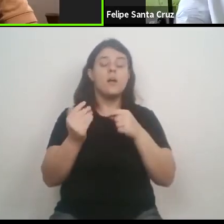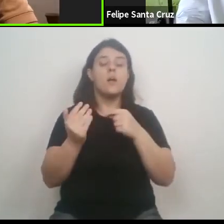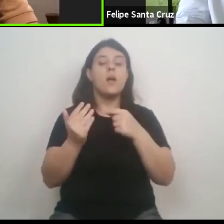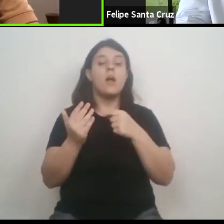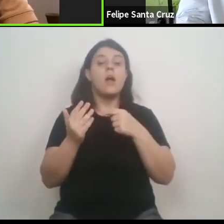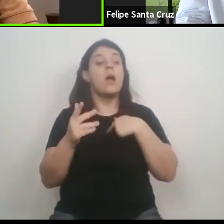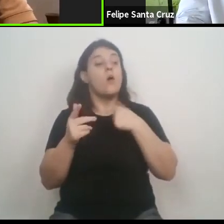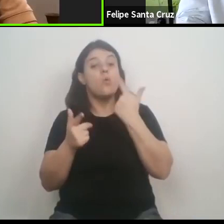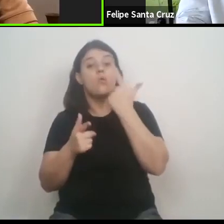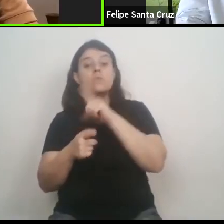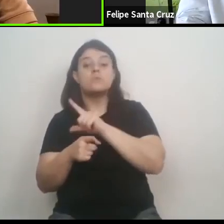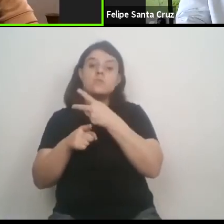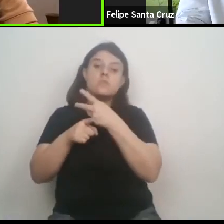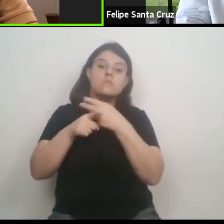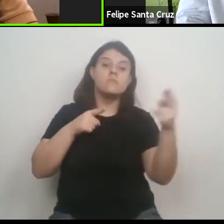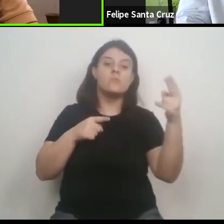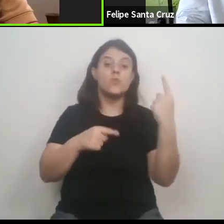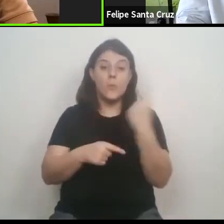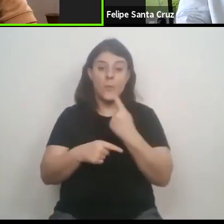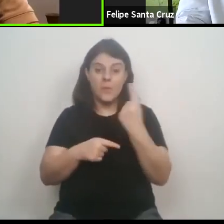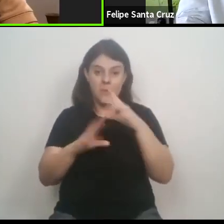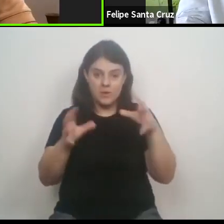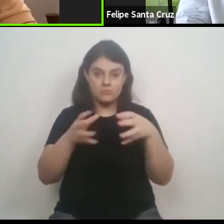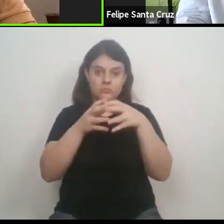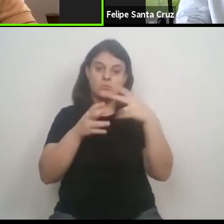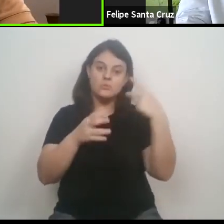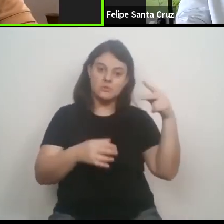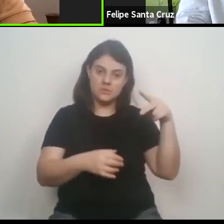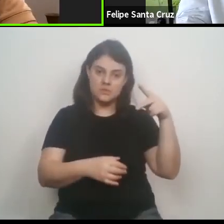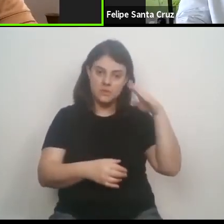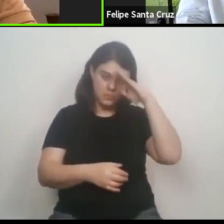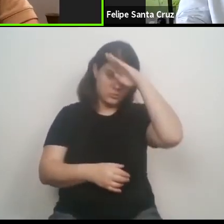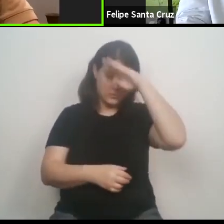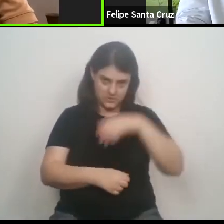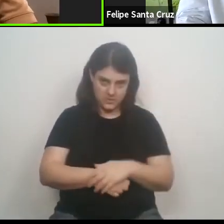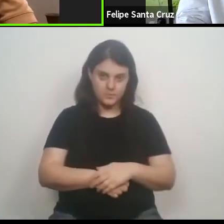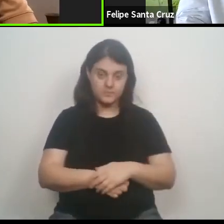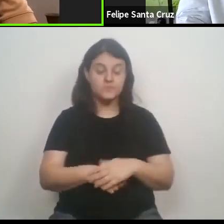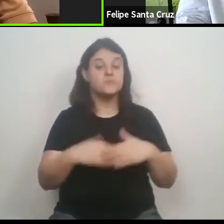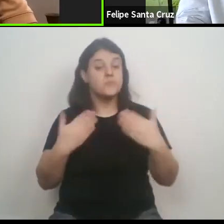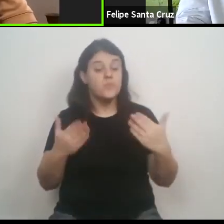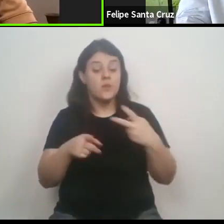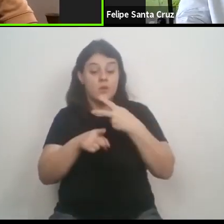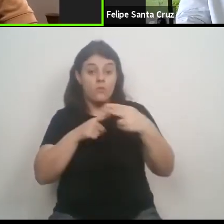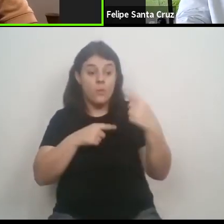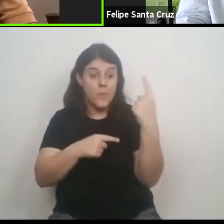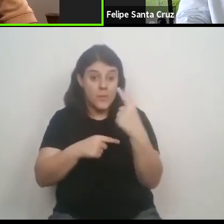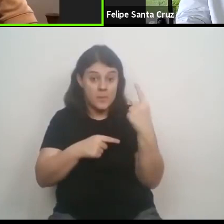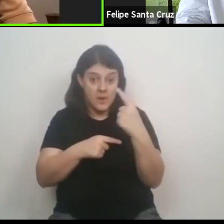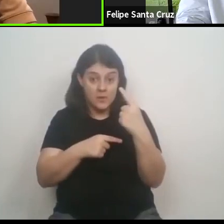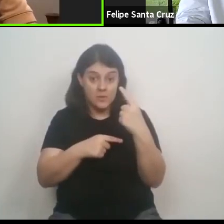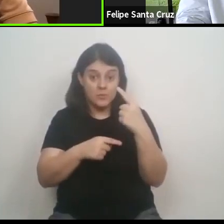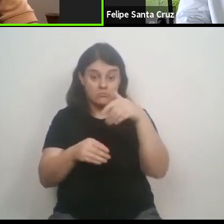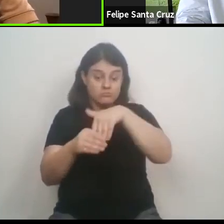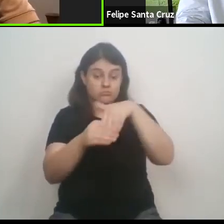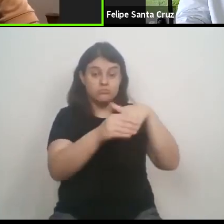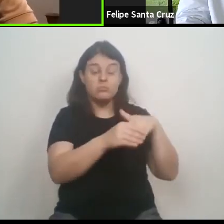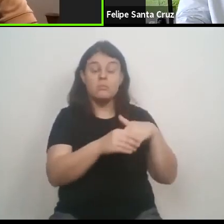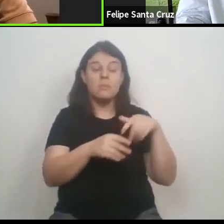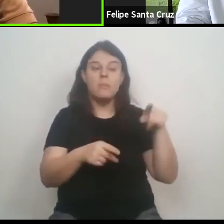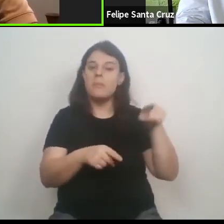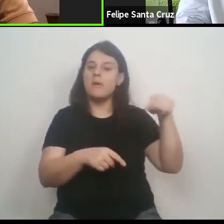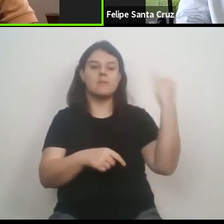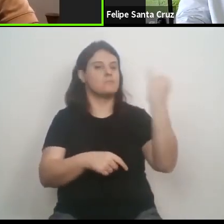a vitória no primeiro turno ao Jair Bolsonaro. E a vitória no primeiro turno era fundamental para